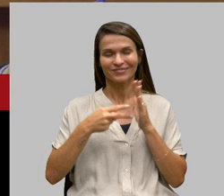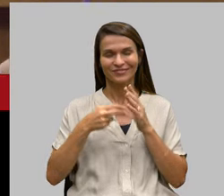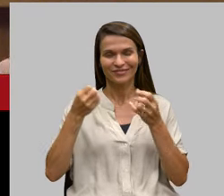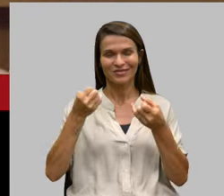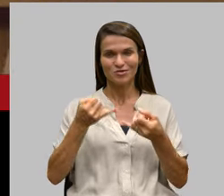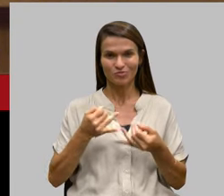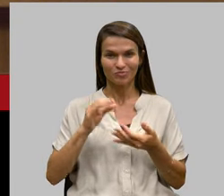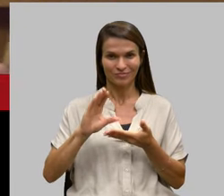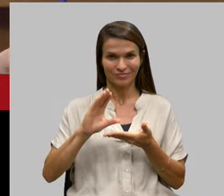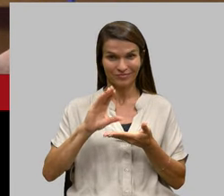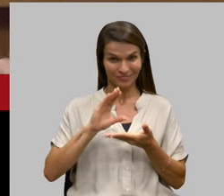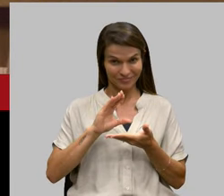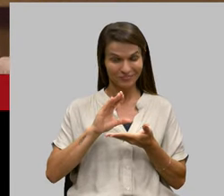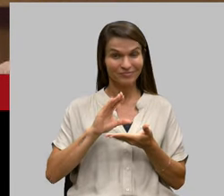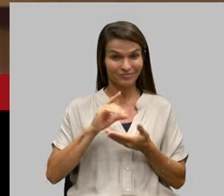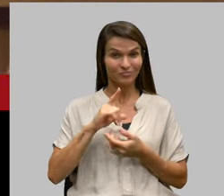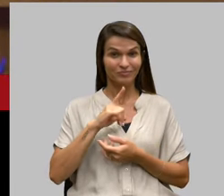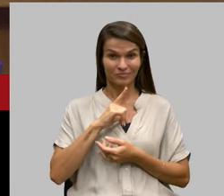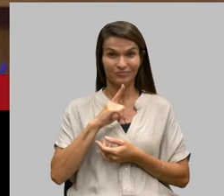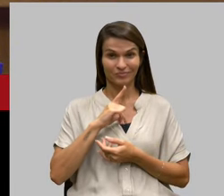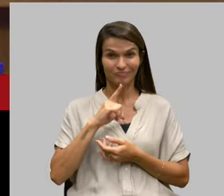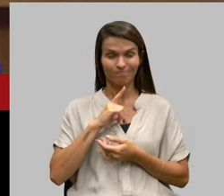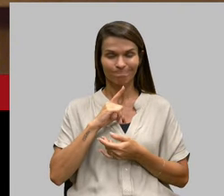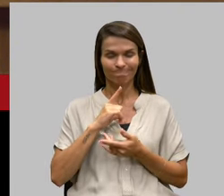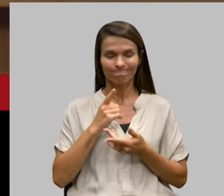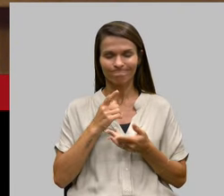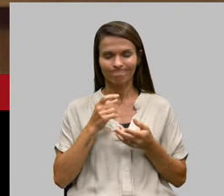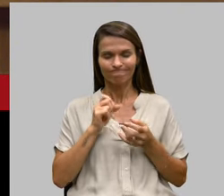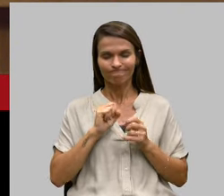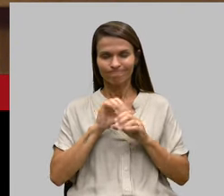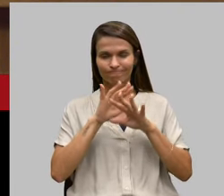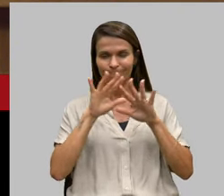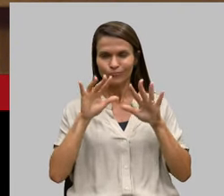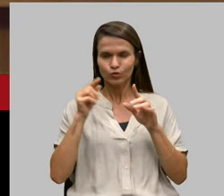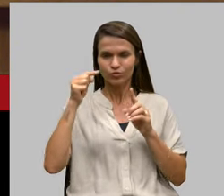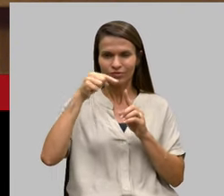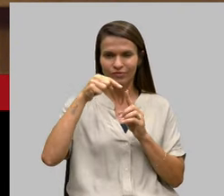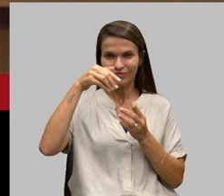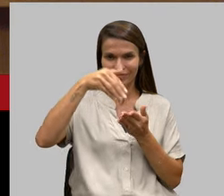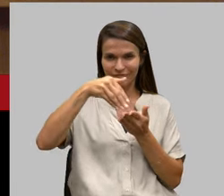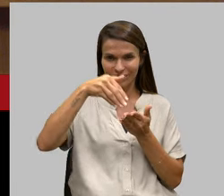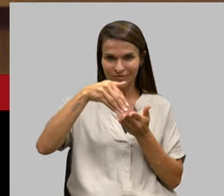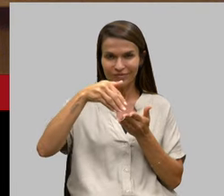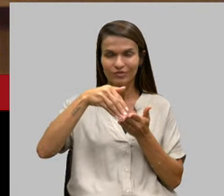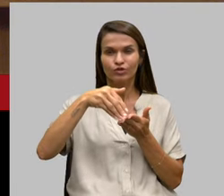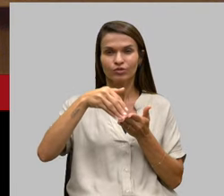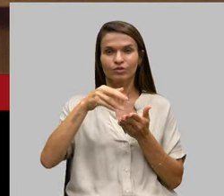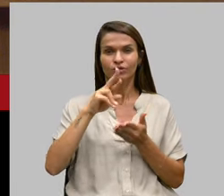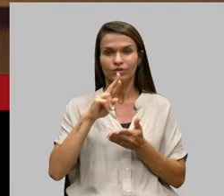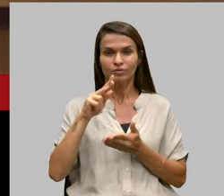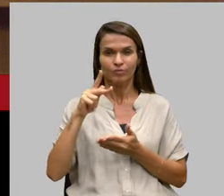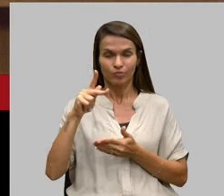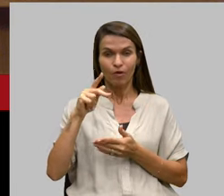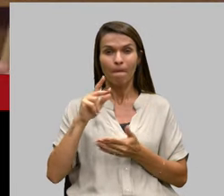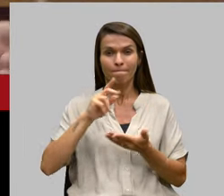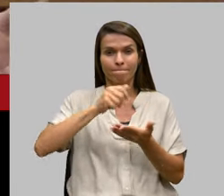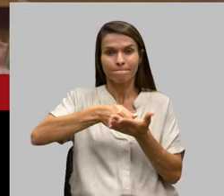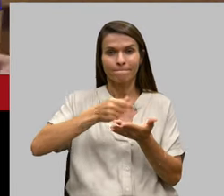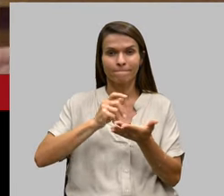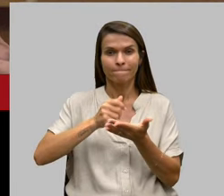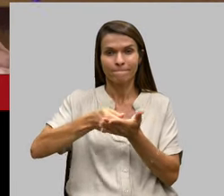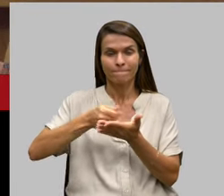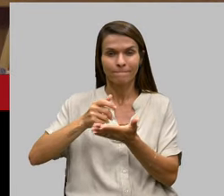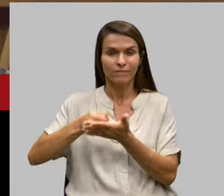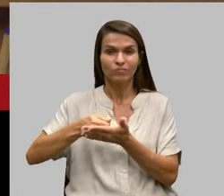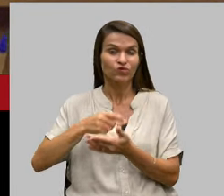rentabilidade e que tenha o mínimo de liquidez porque o objetivo fim de um regime próprio é pagar benefício né De nada adianta ter um